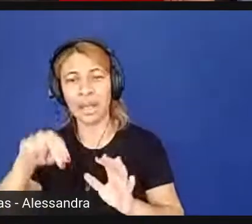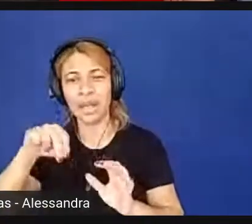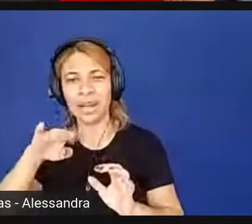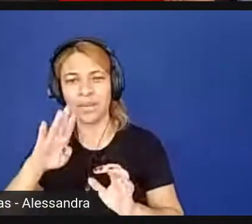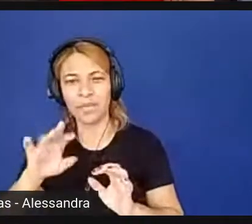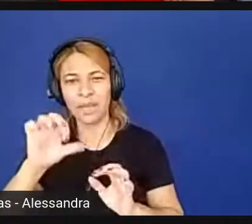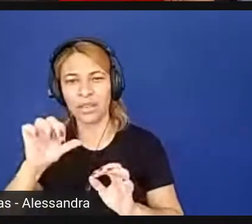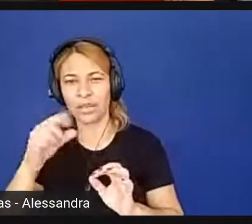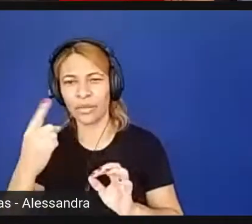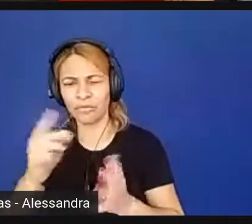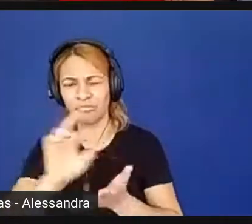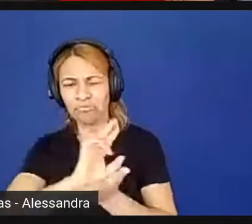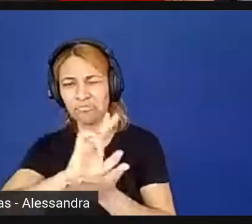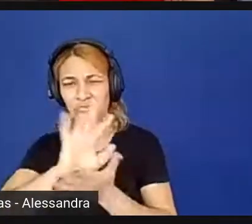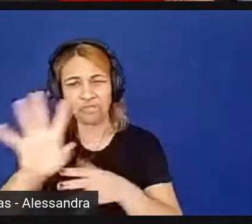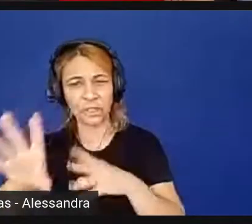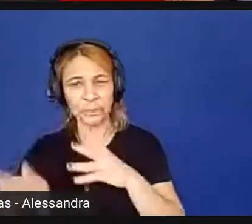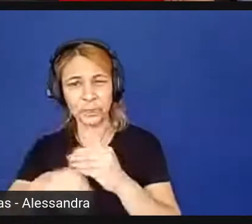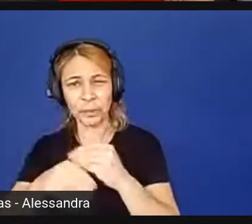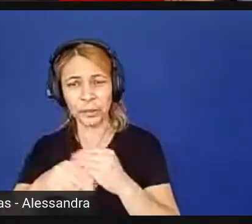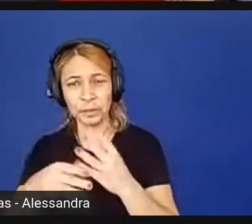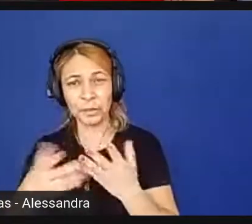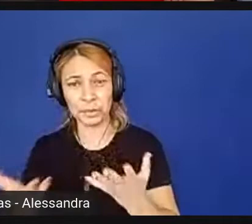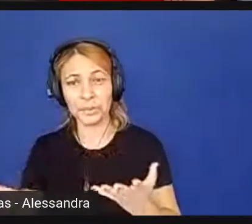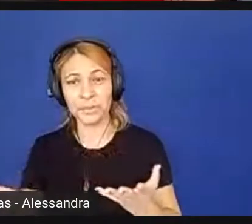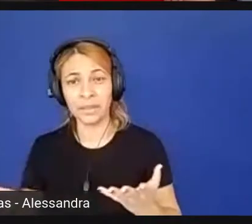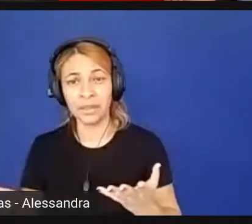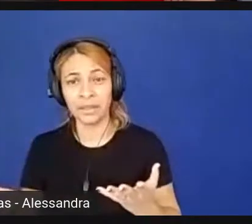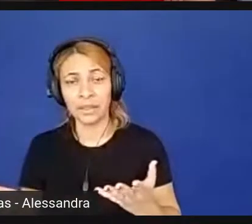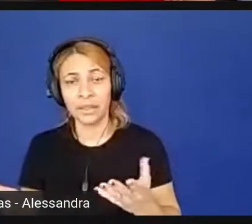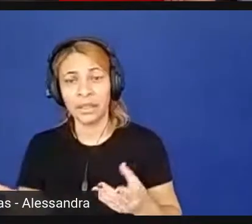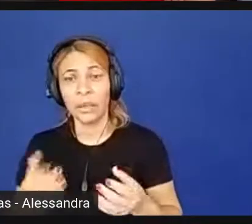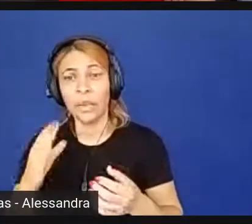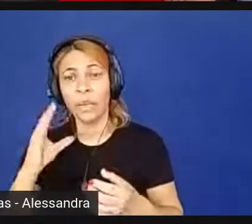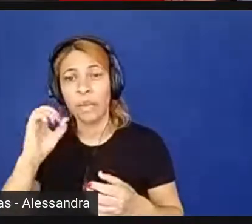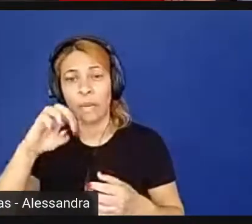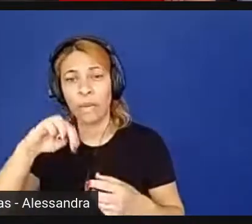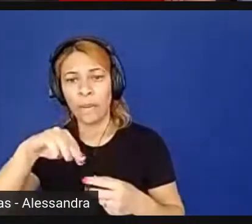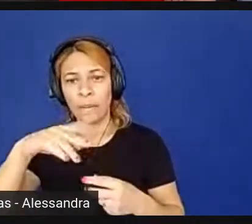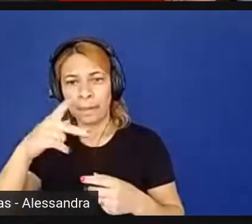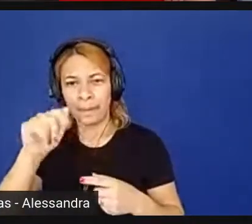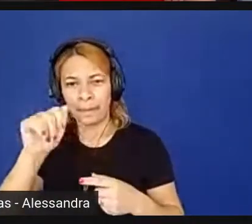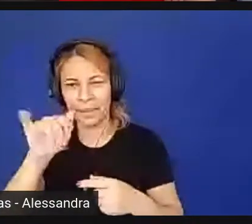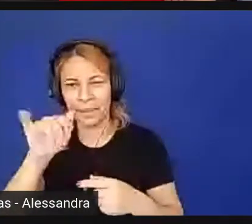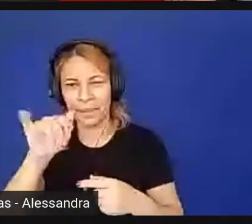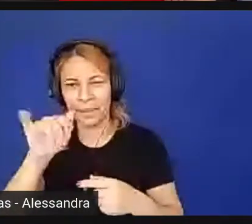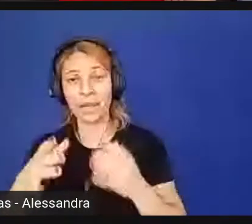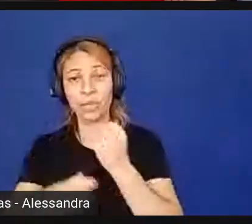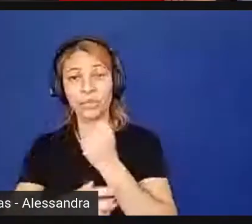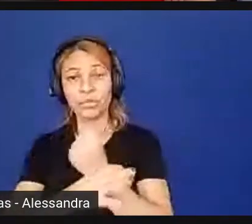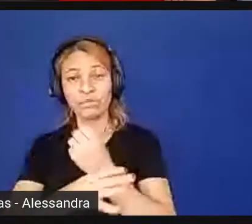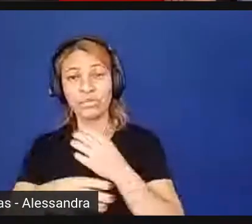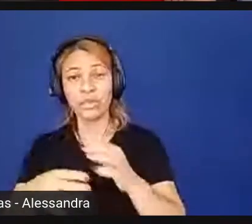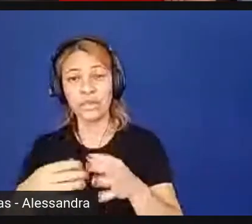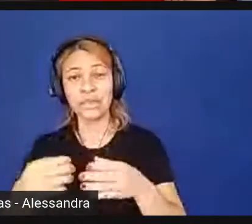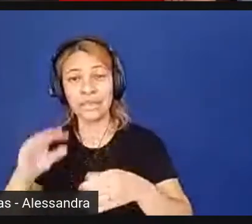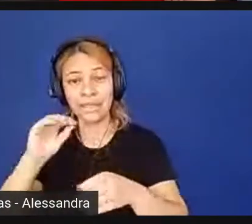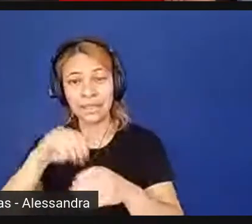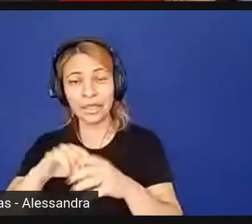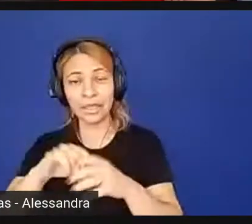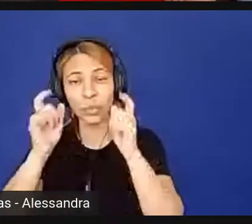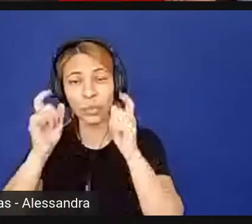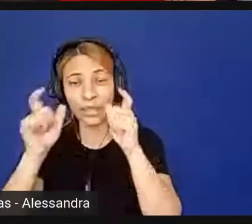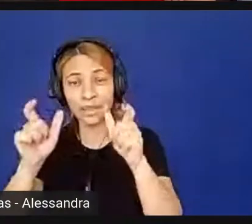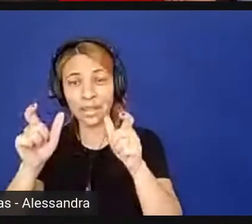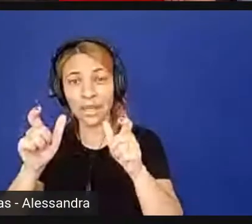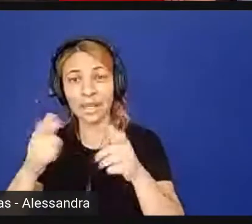medidas provisórias. Gente, o compliance seria assim, como é que eu garanto a conformidade, o stricto sensu do interesse público,